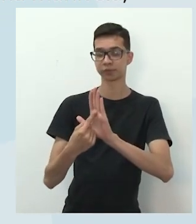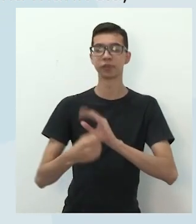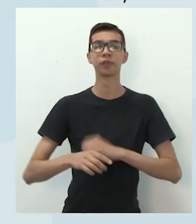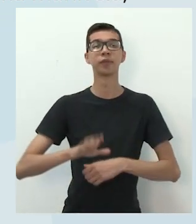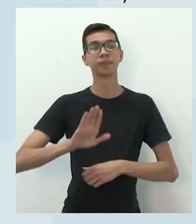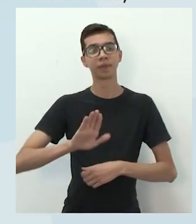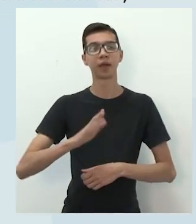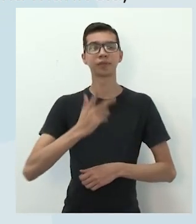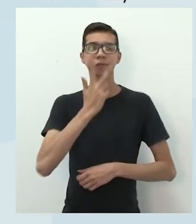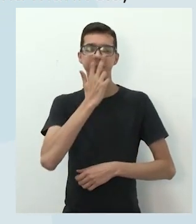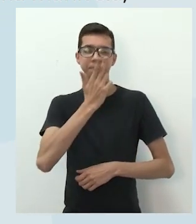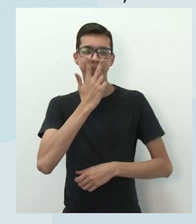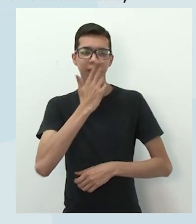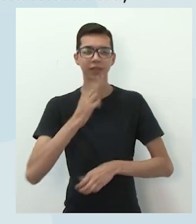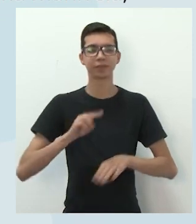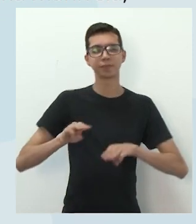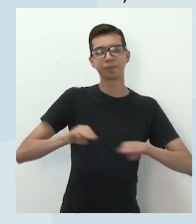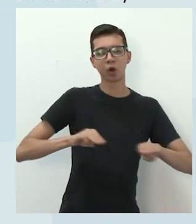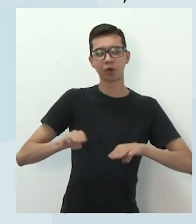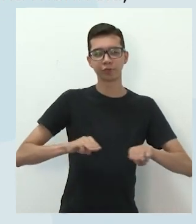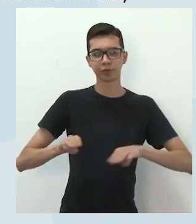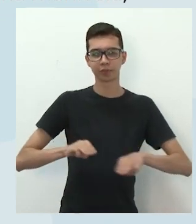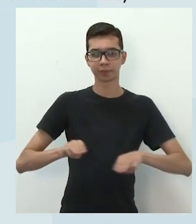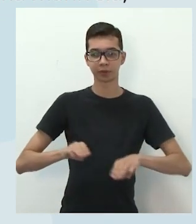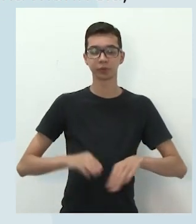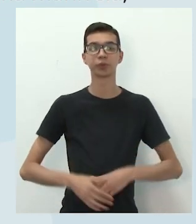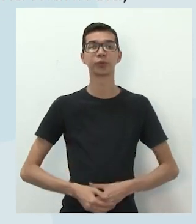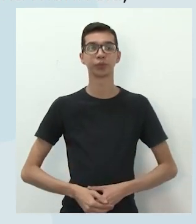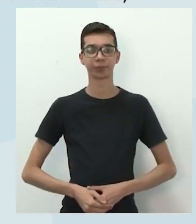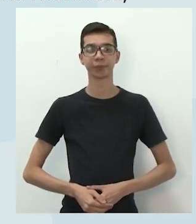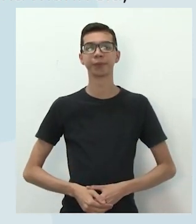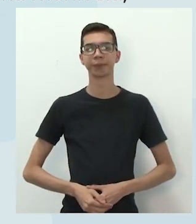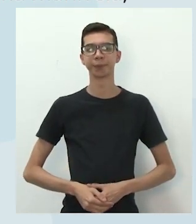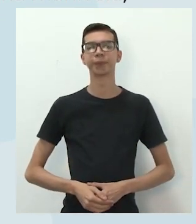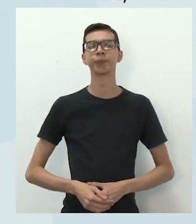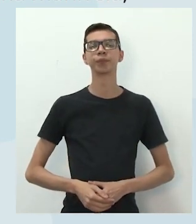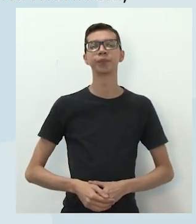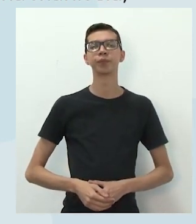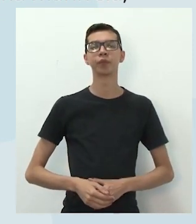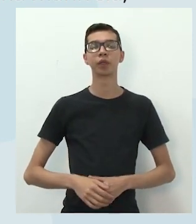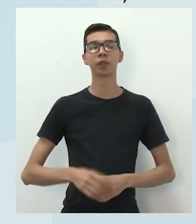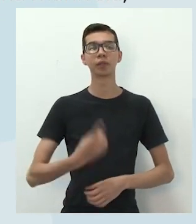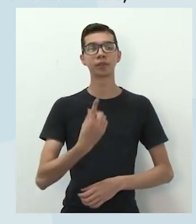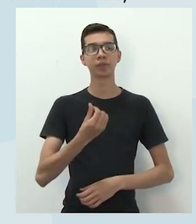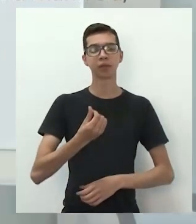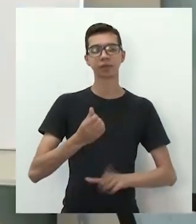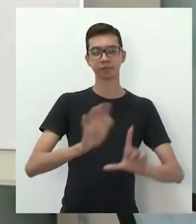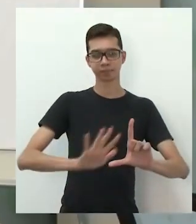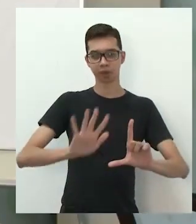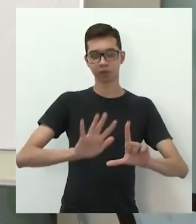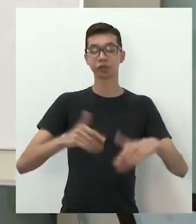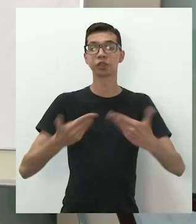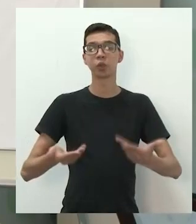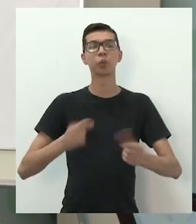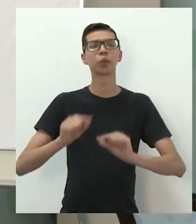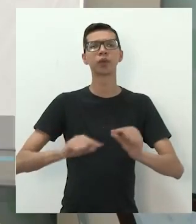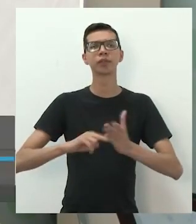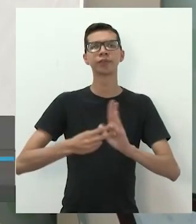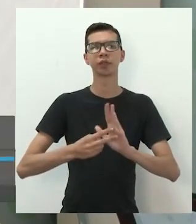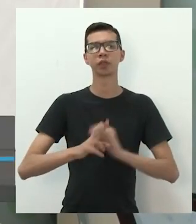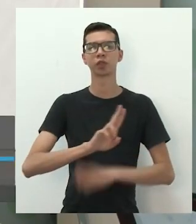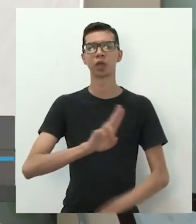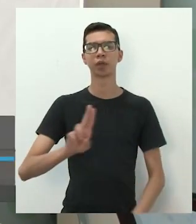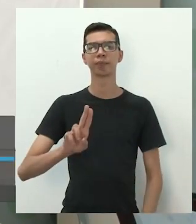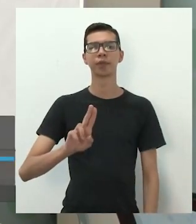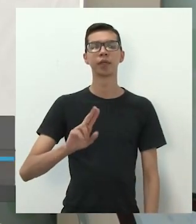gerando a ilusão de movimento a partir do princípio da persistência retiniana, em 16 imagens. Então, gente, o que é essa persistência